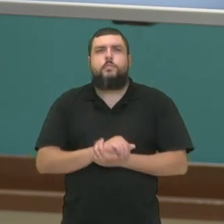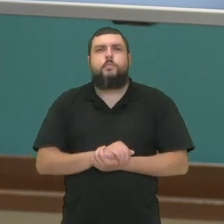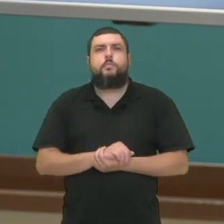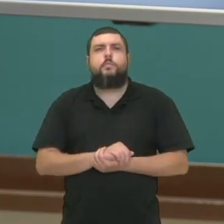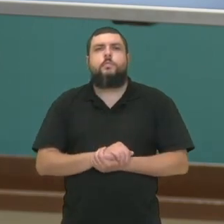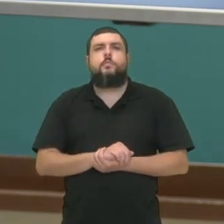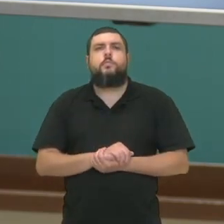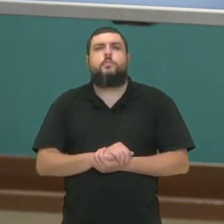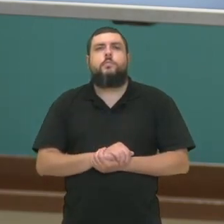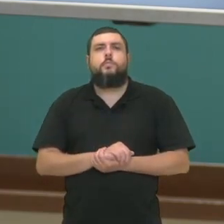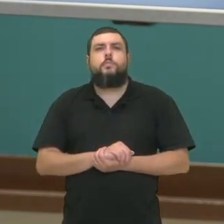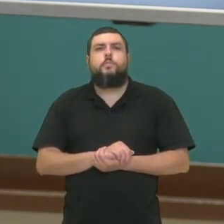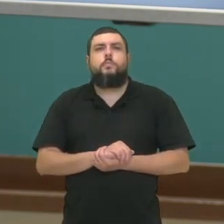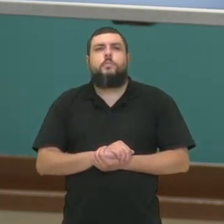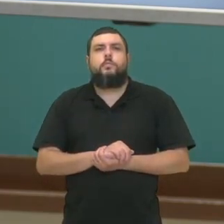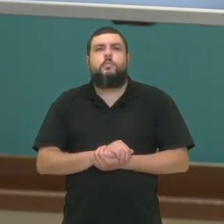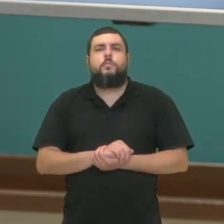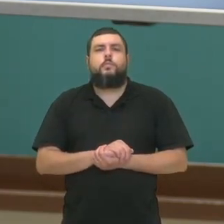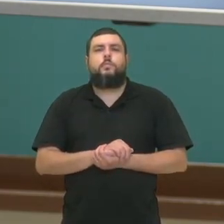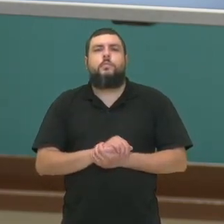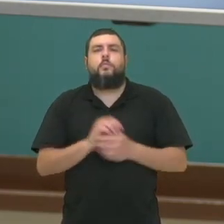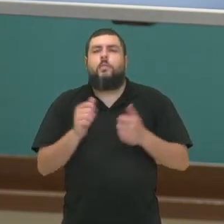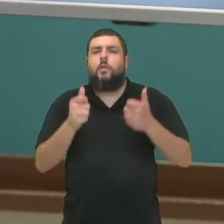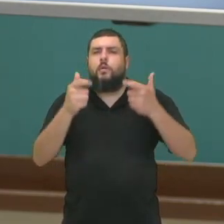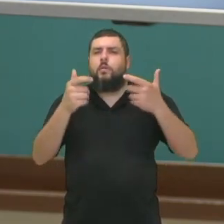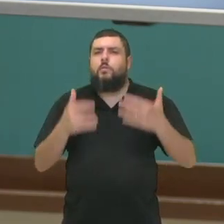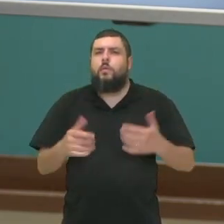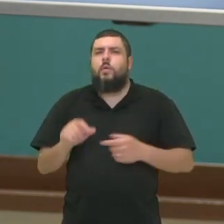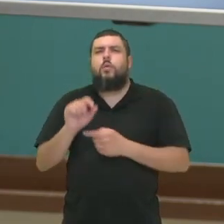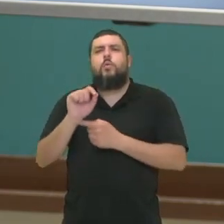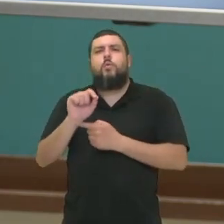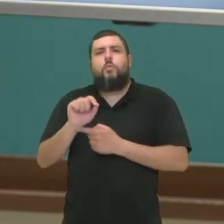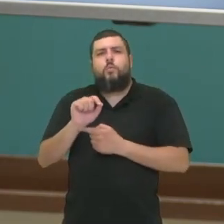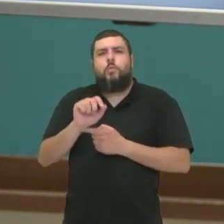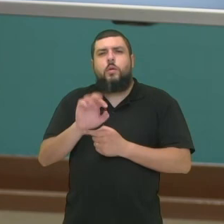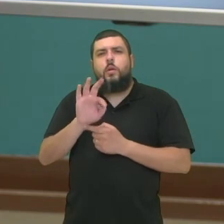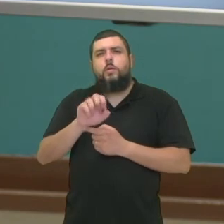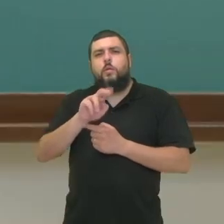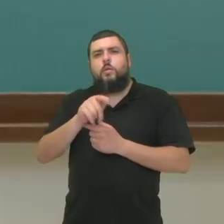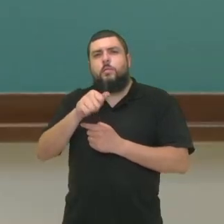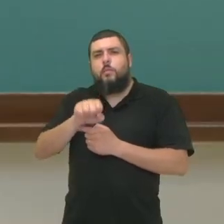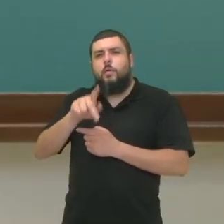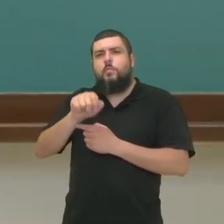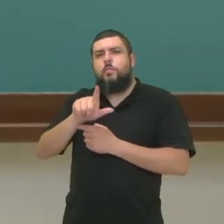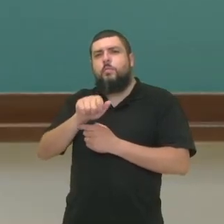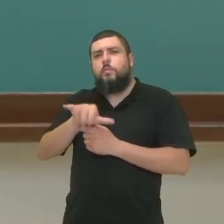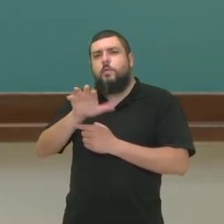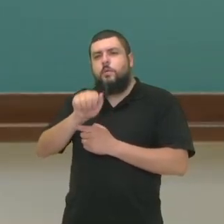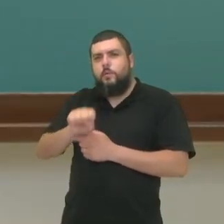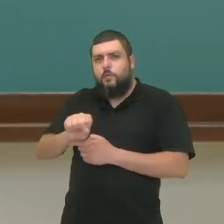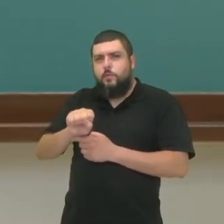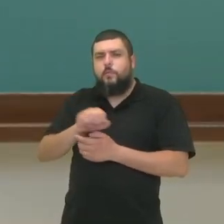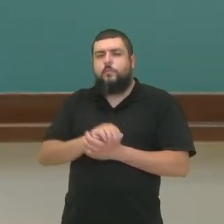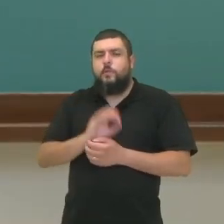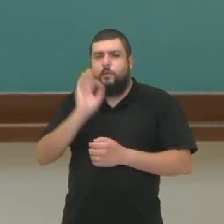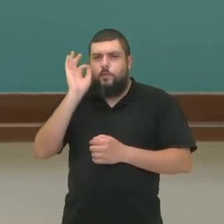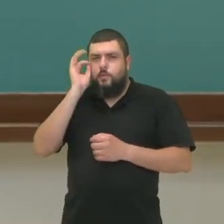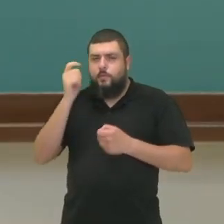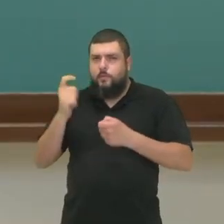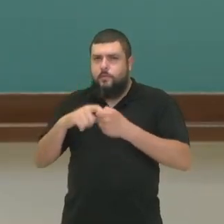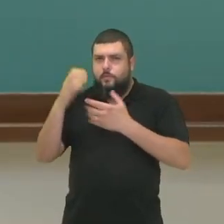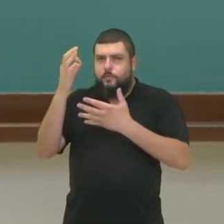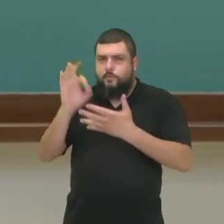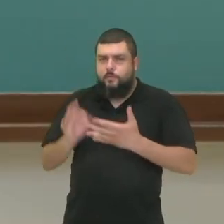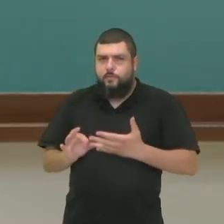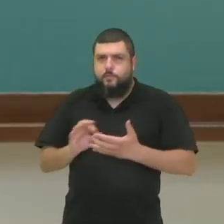Copie seu caderno e responda. Explique o que eram as termas públicas romanas. Daqui a pouquinho nós voltamos e corrigimos